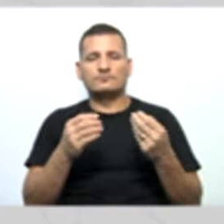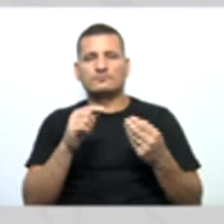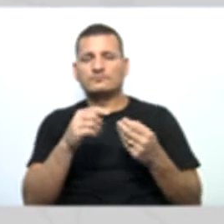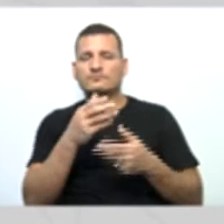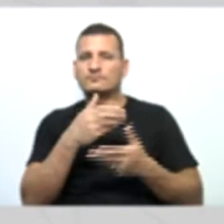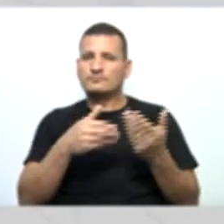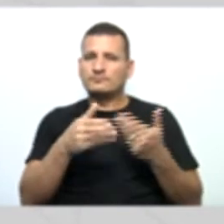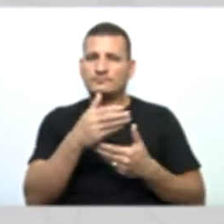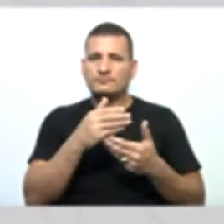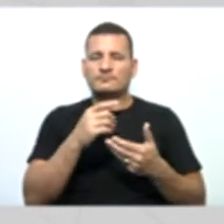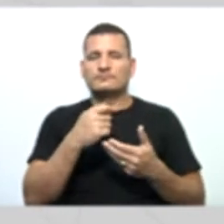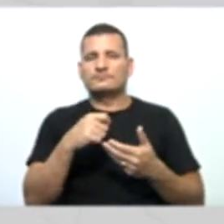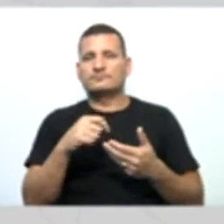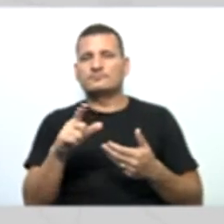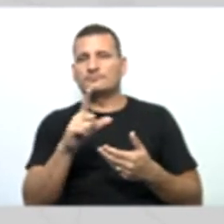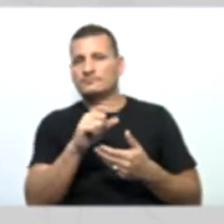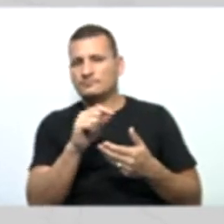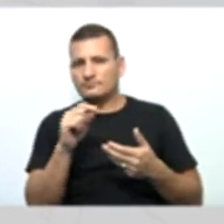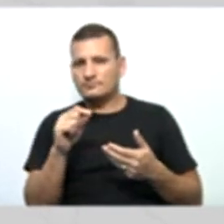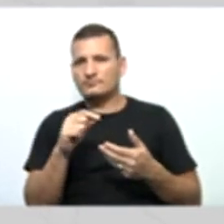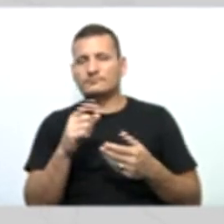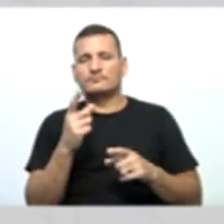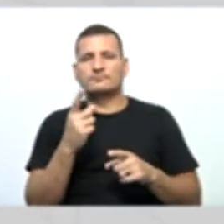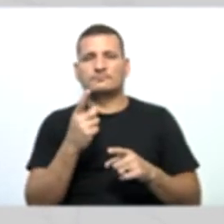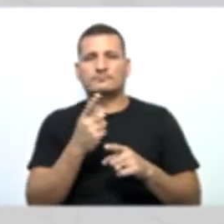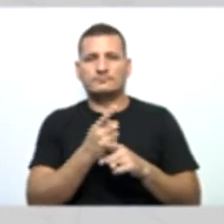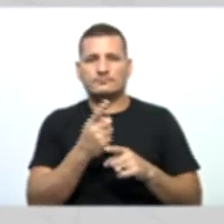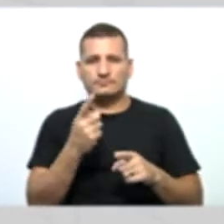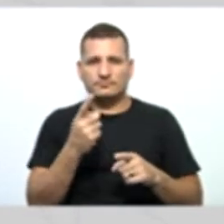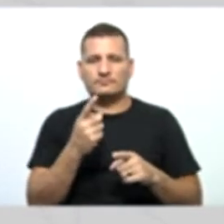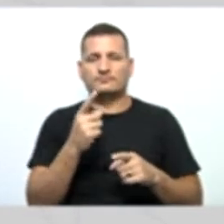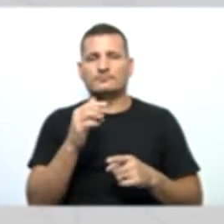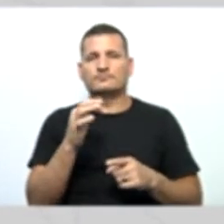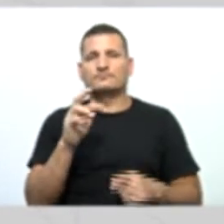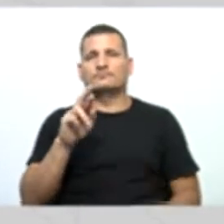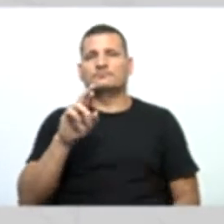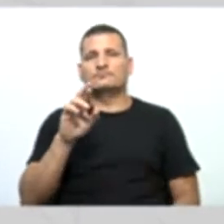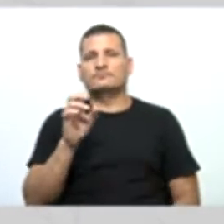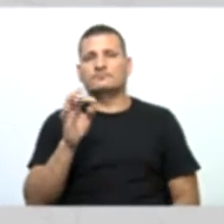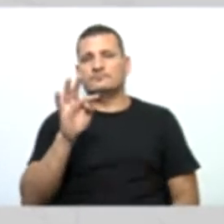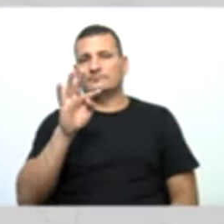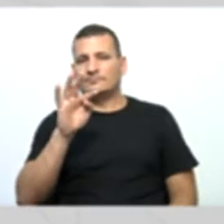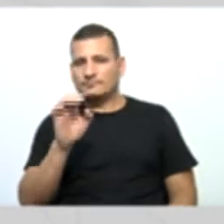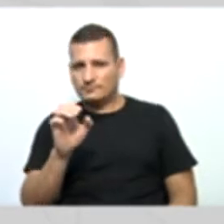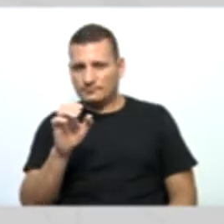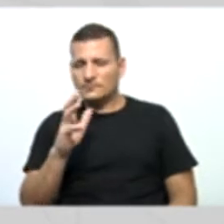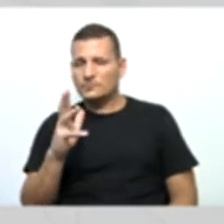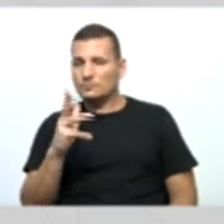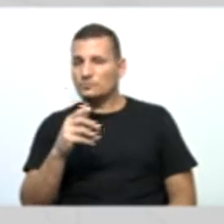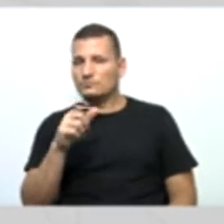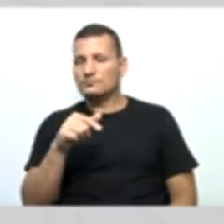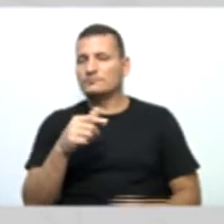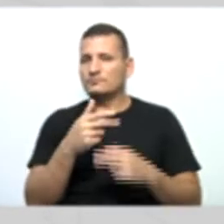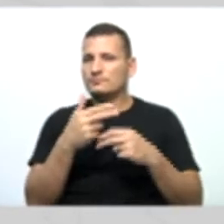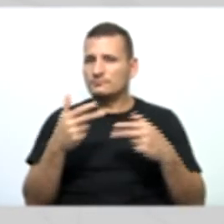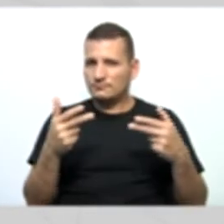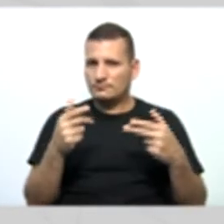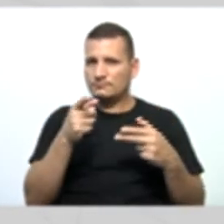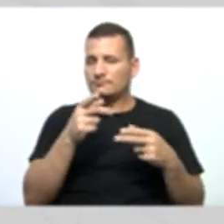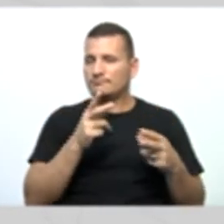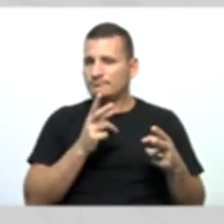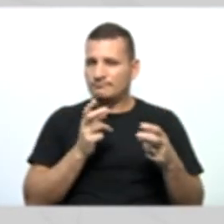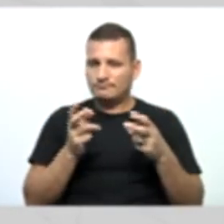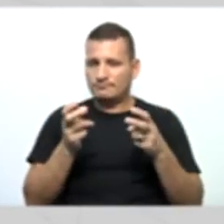tem que selecionar, tem que identificar, tem que calcular frete. Então, todos esses são objetos a ser trabalhados e vocês vão